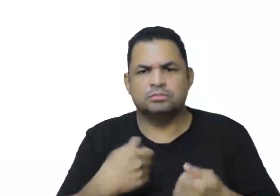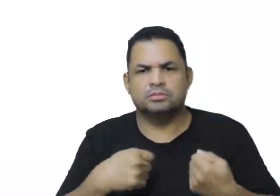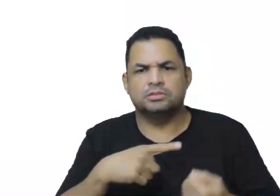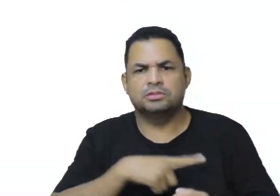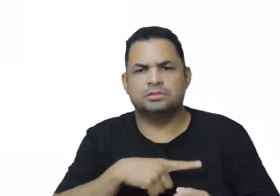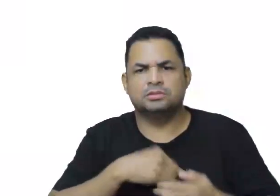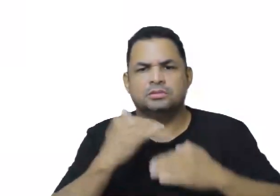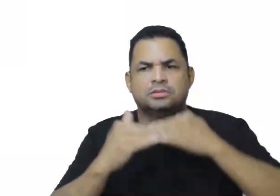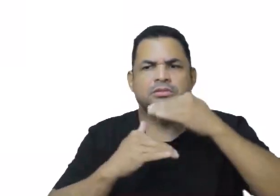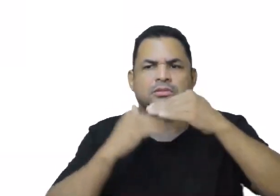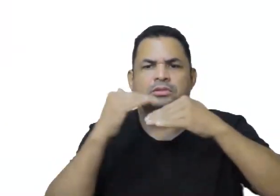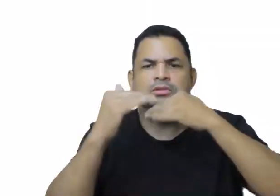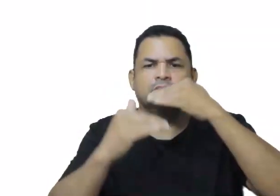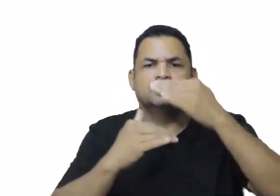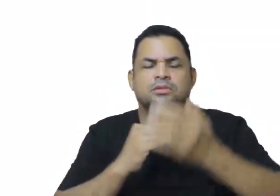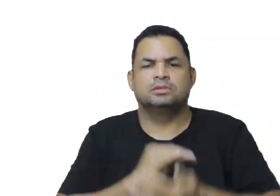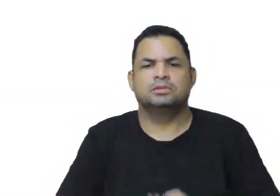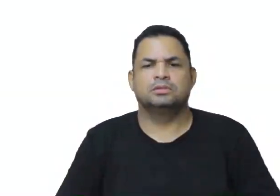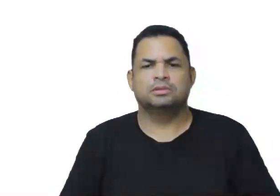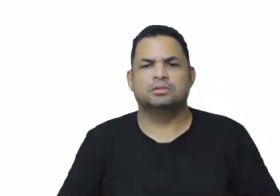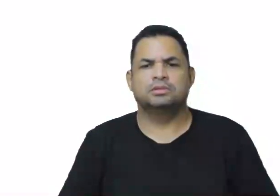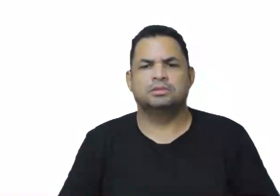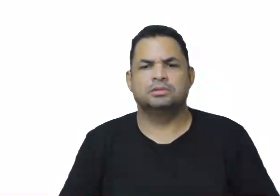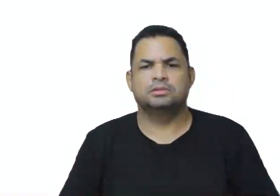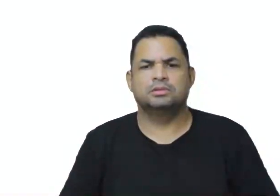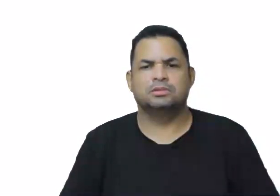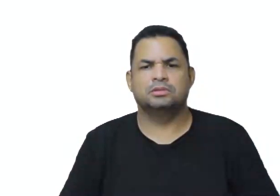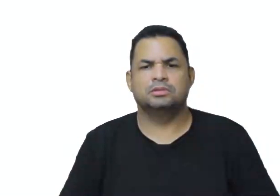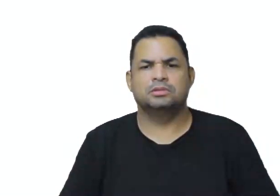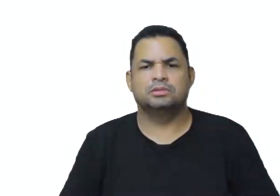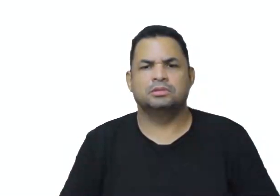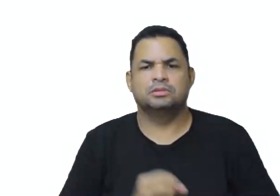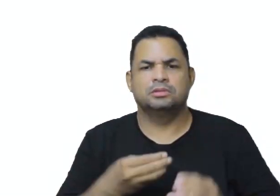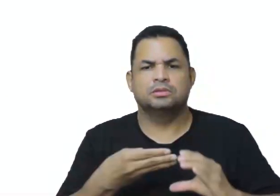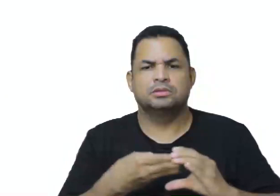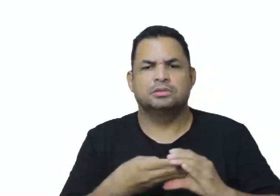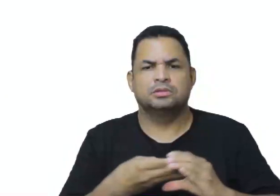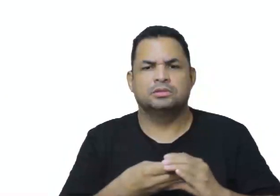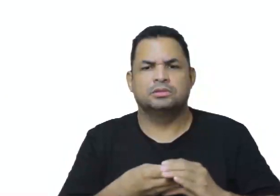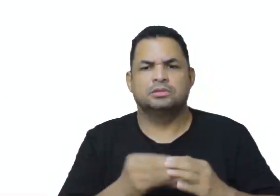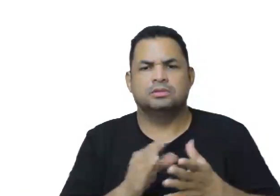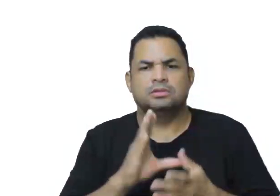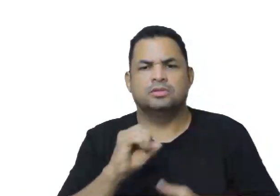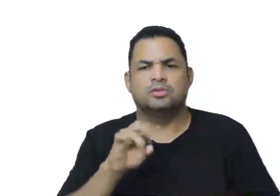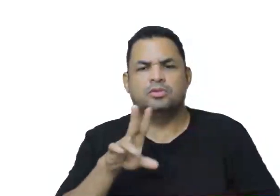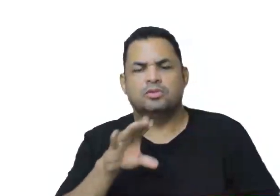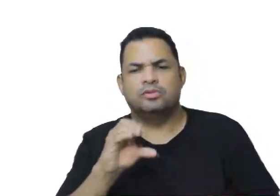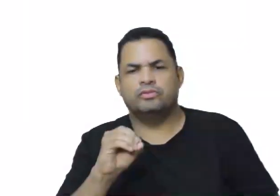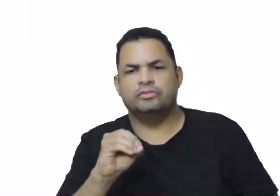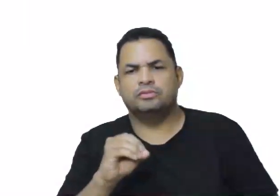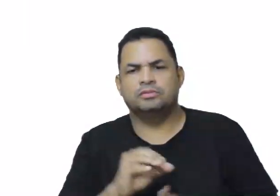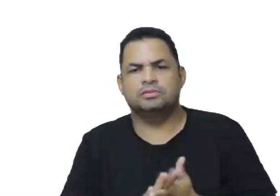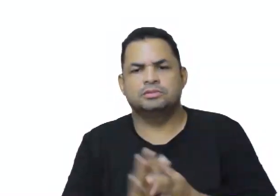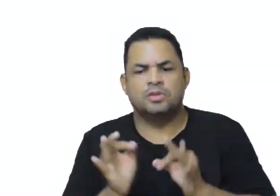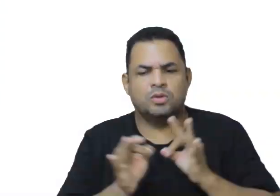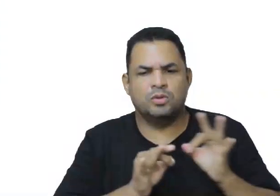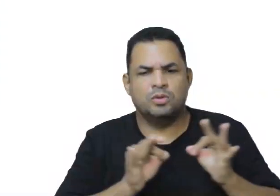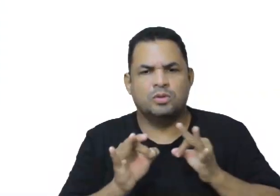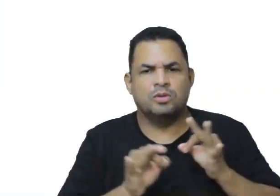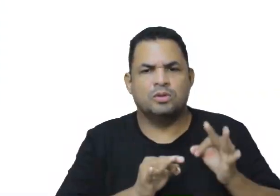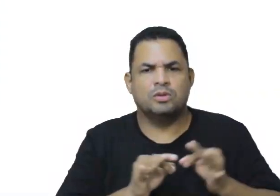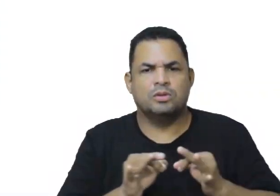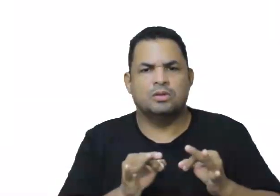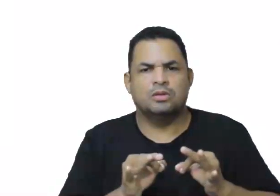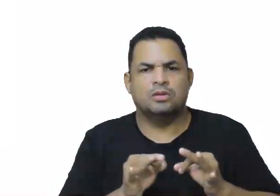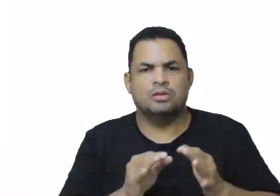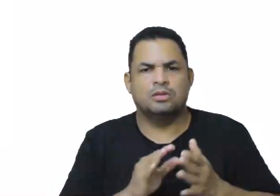Ele passa uns dias, essa célula ovo, ela passa ali alguns dias se organizando,